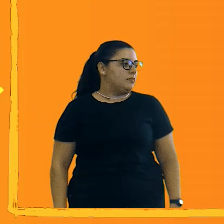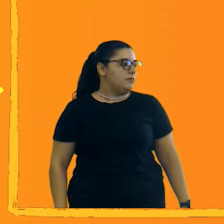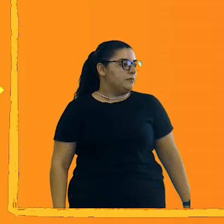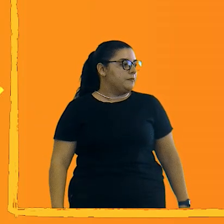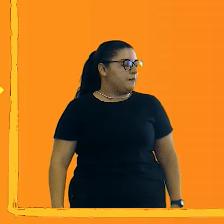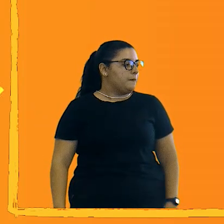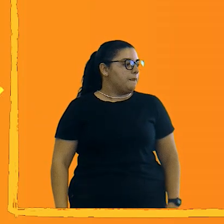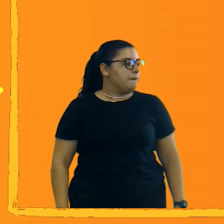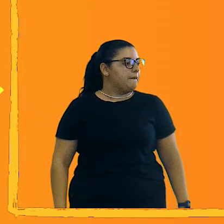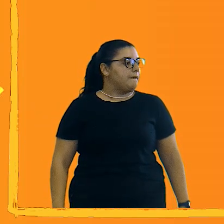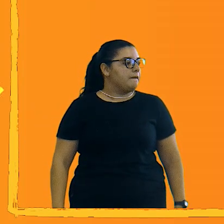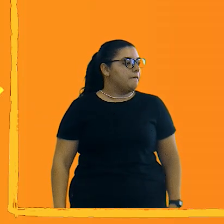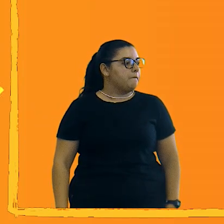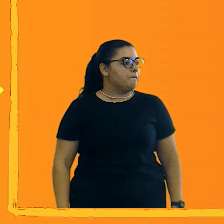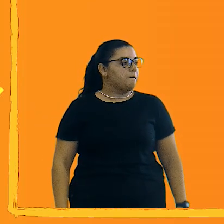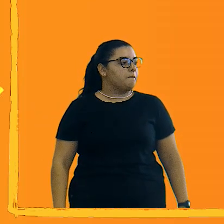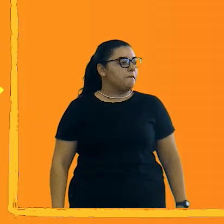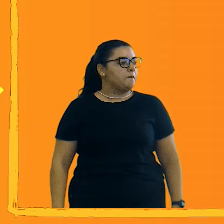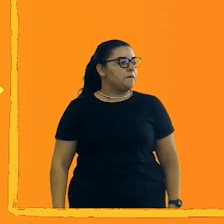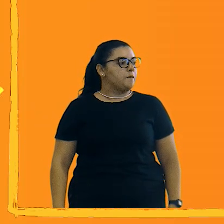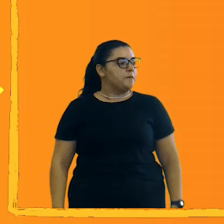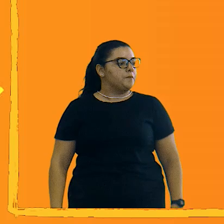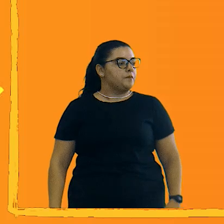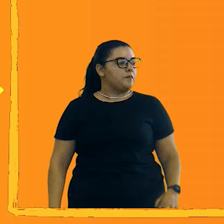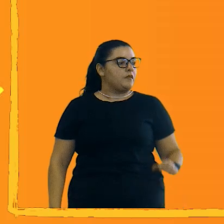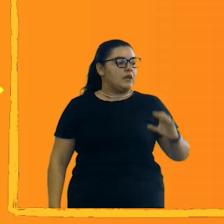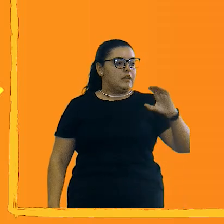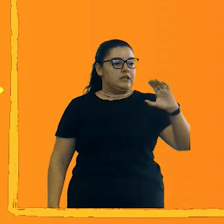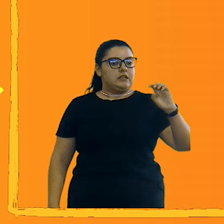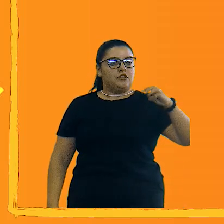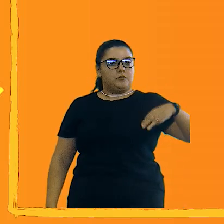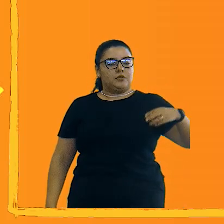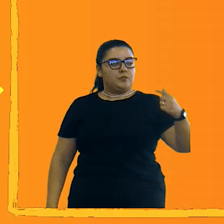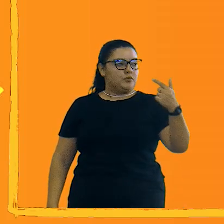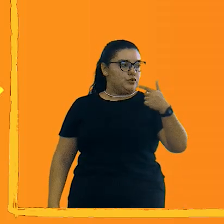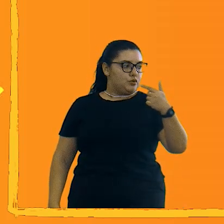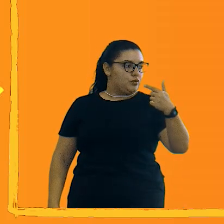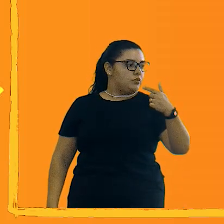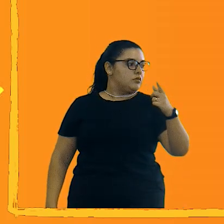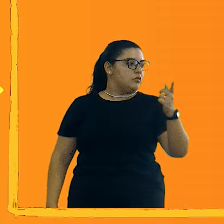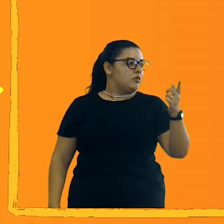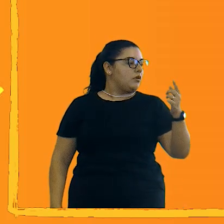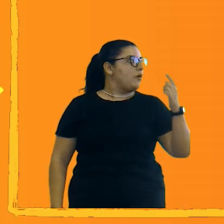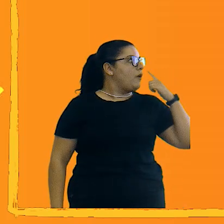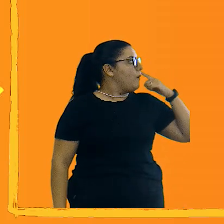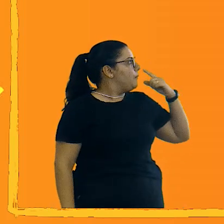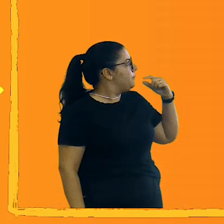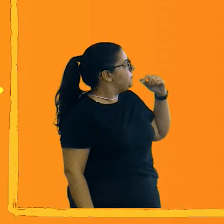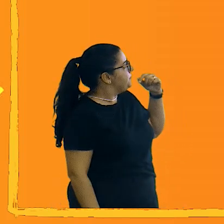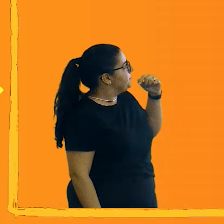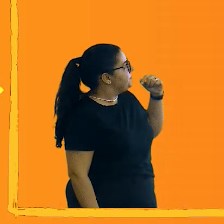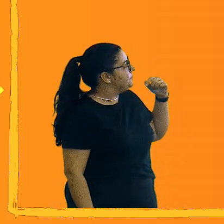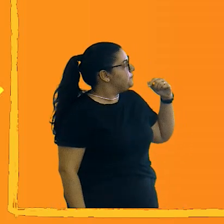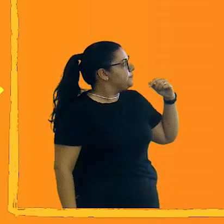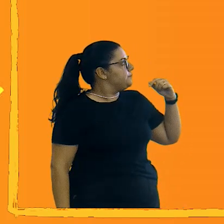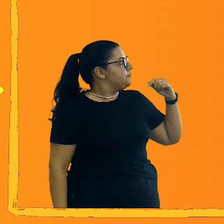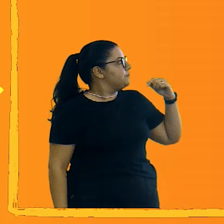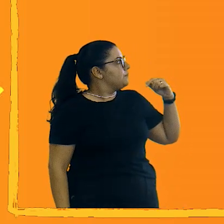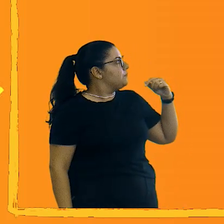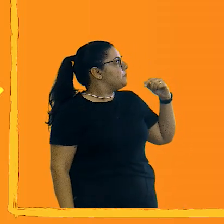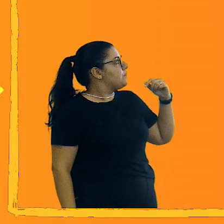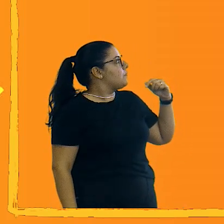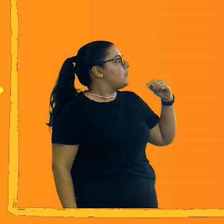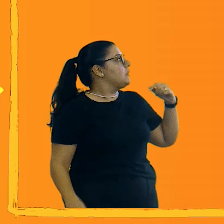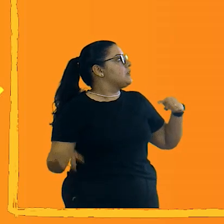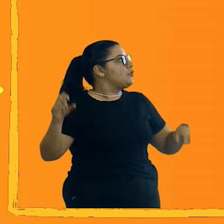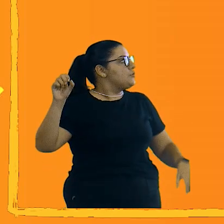as imagens cm por seg cm qu por segundo cm C por